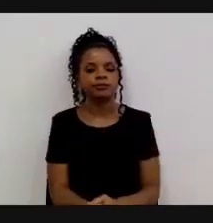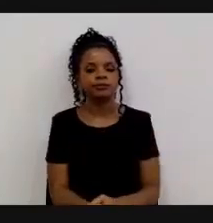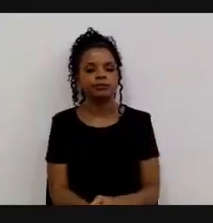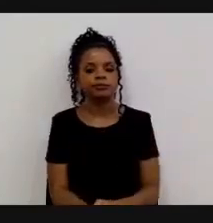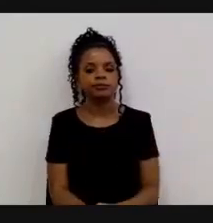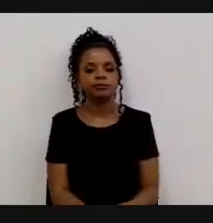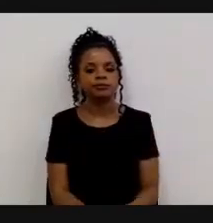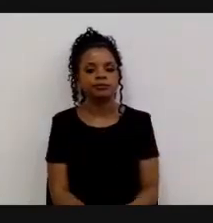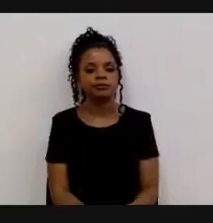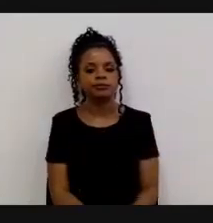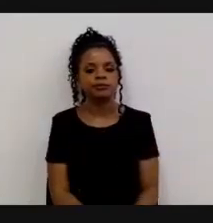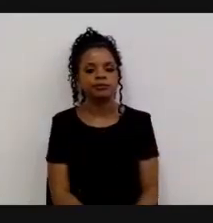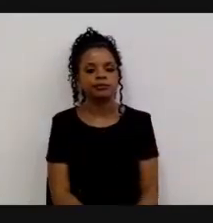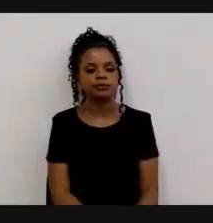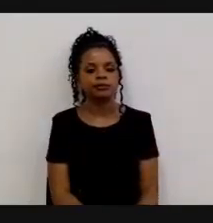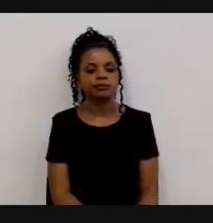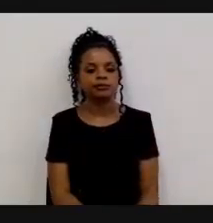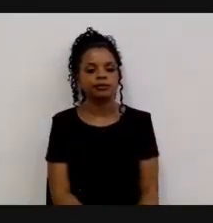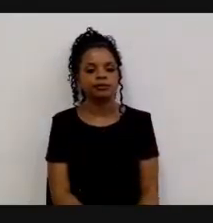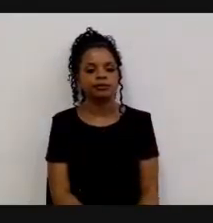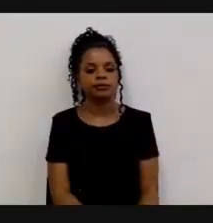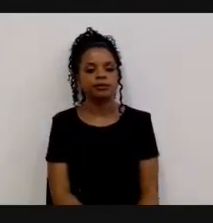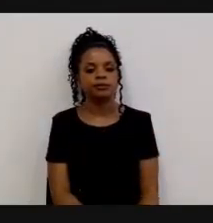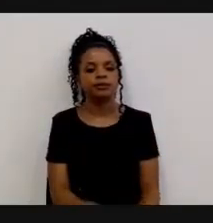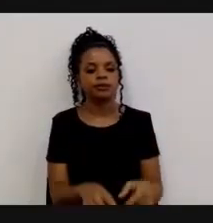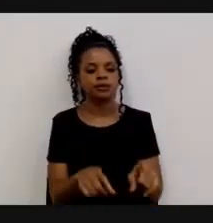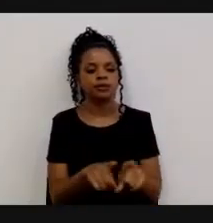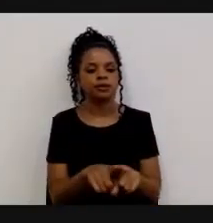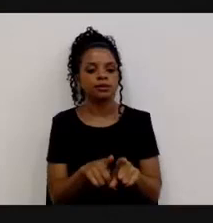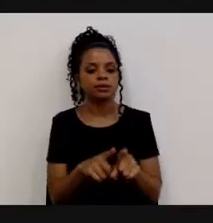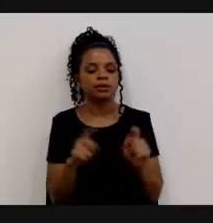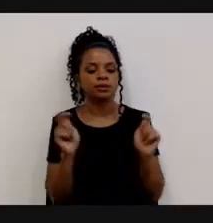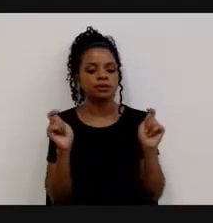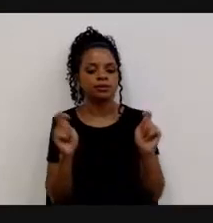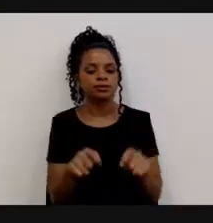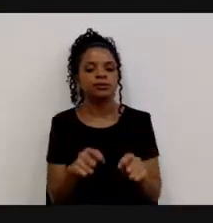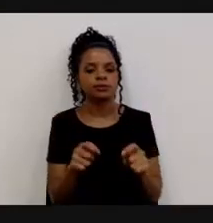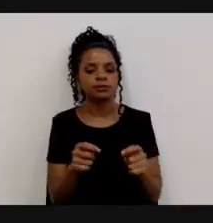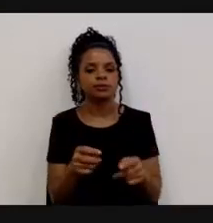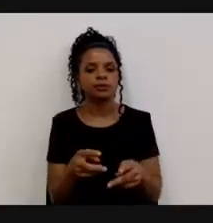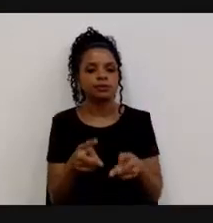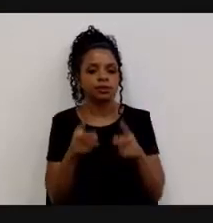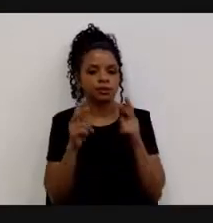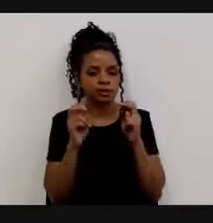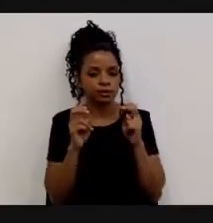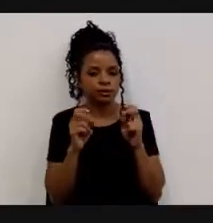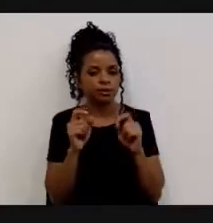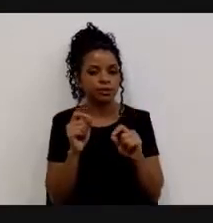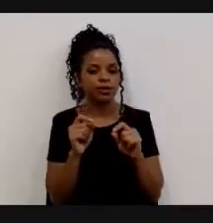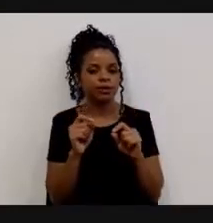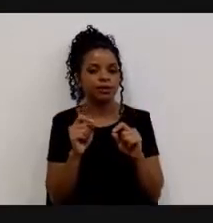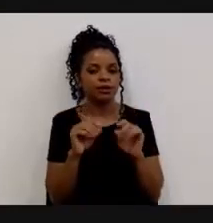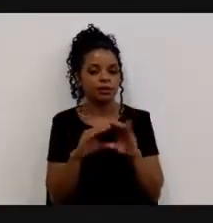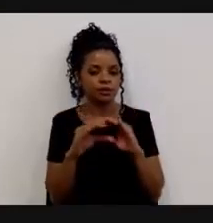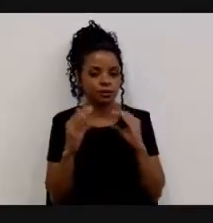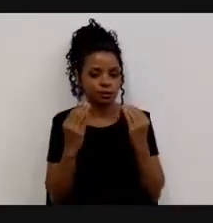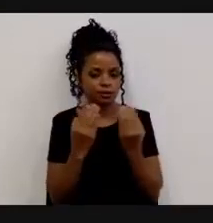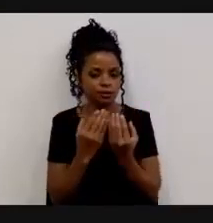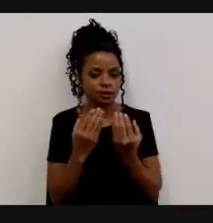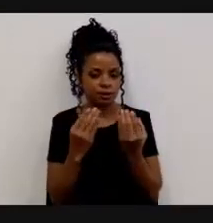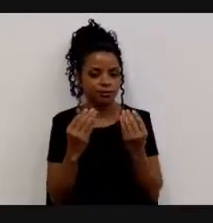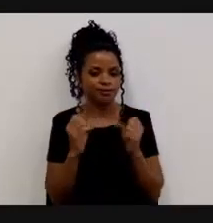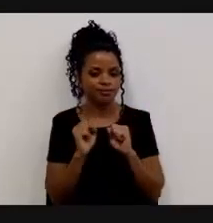e que é possível notar, através desses dados, que nessas hard policies